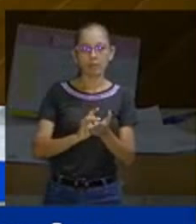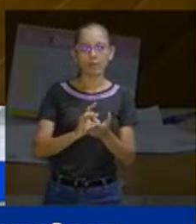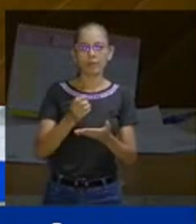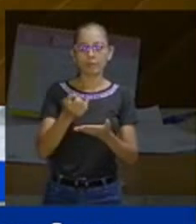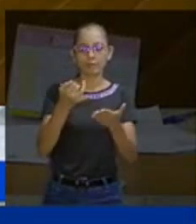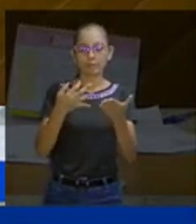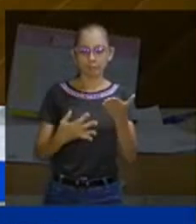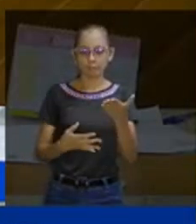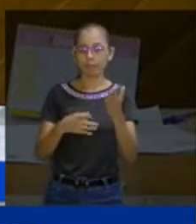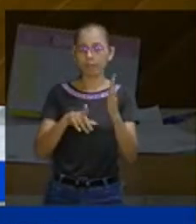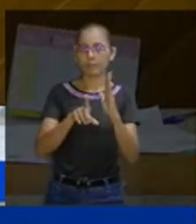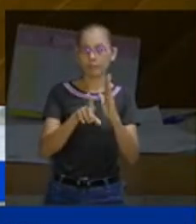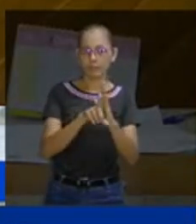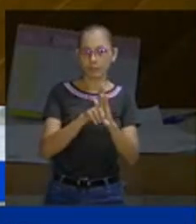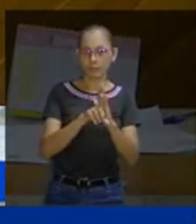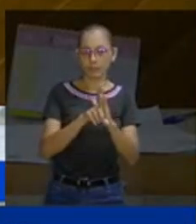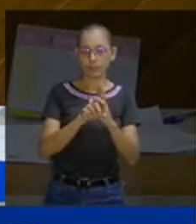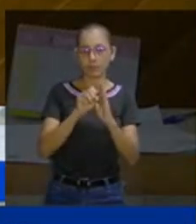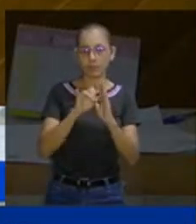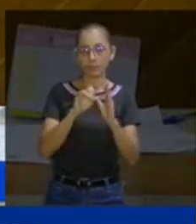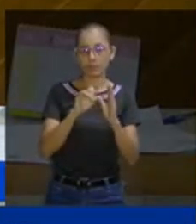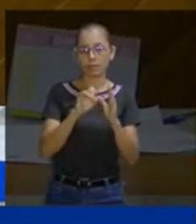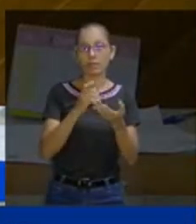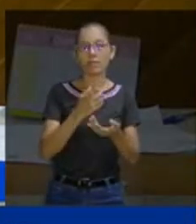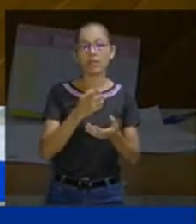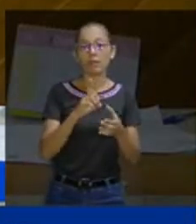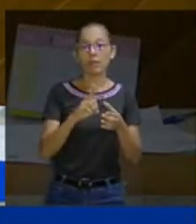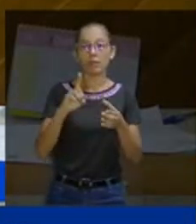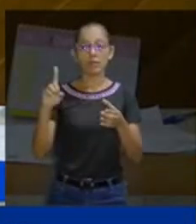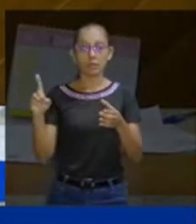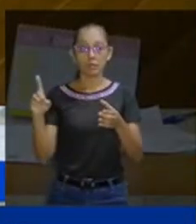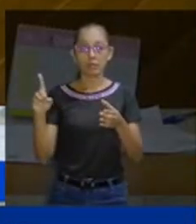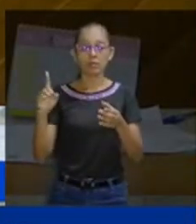até, e eu vou levar também ao conhecimento do